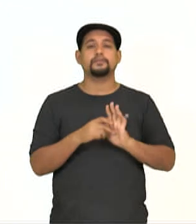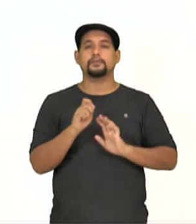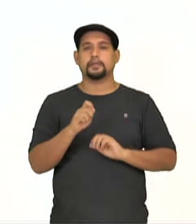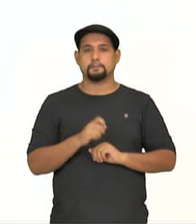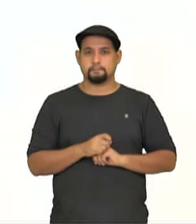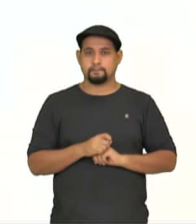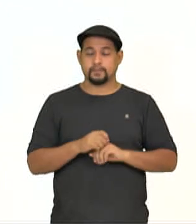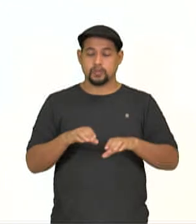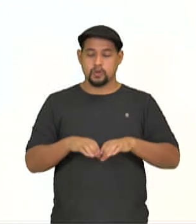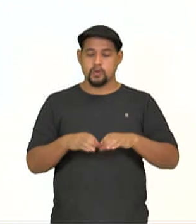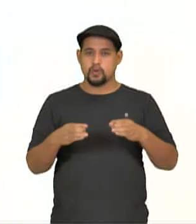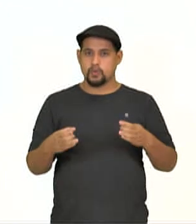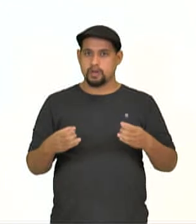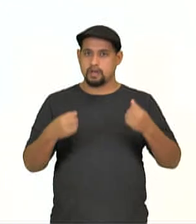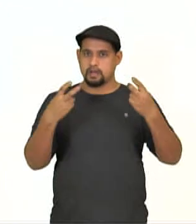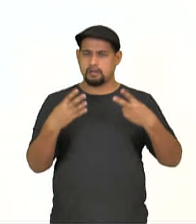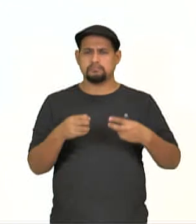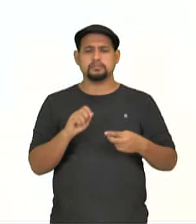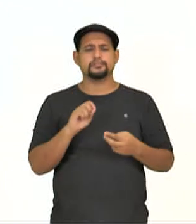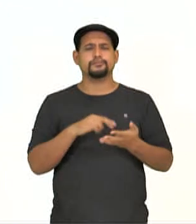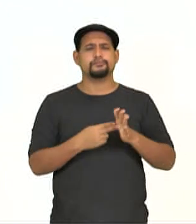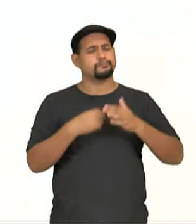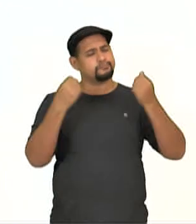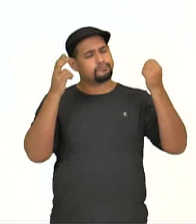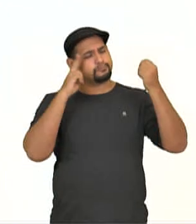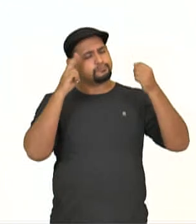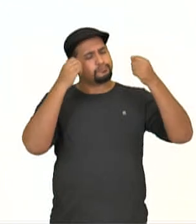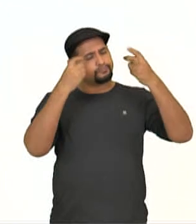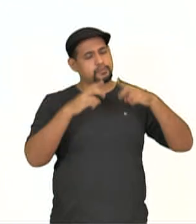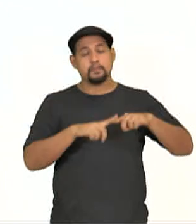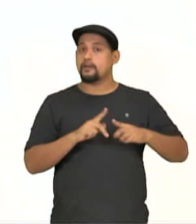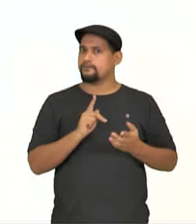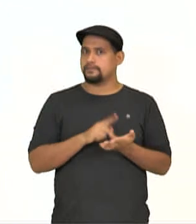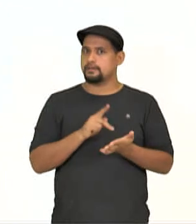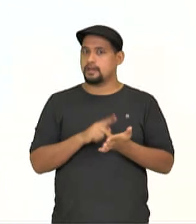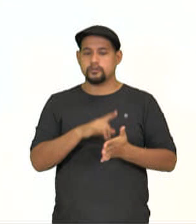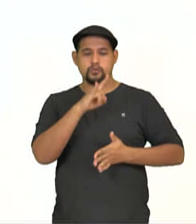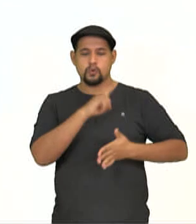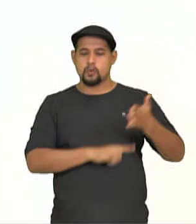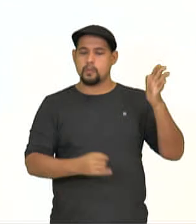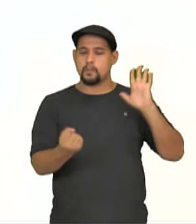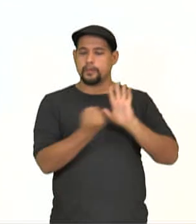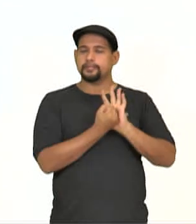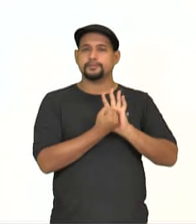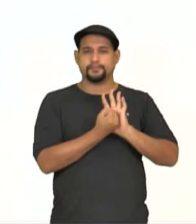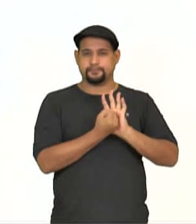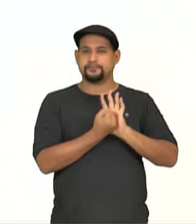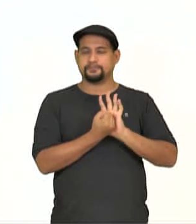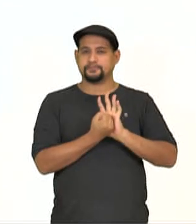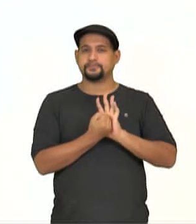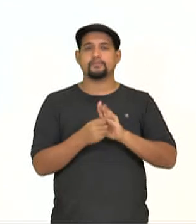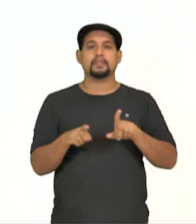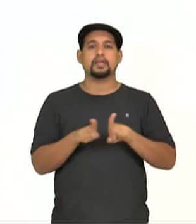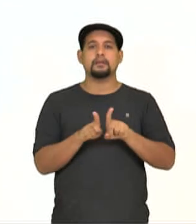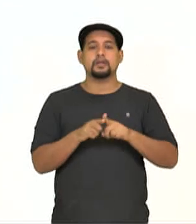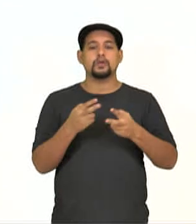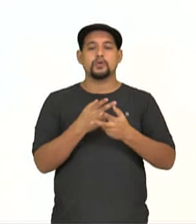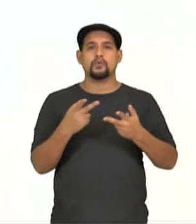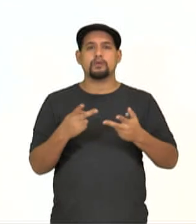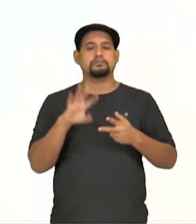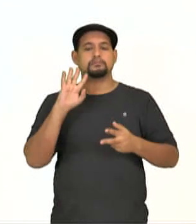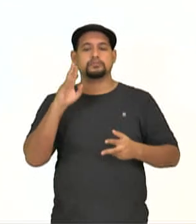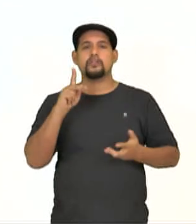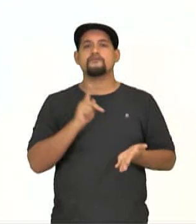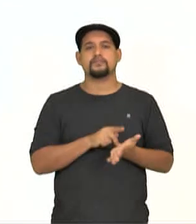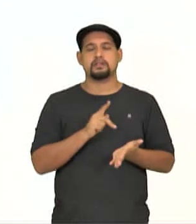são crônica narrativa, ou seja, que conta histórias, mas são verdadeiras, documentadas. Relato de fatos e